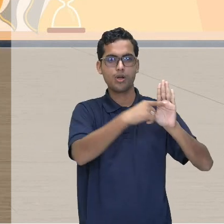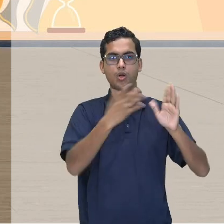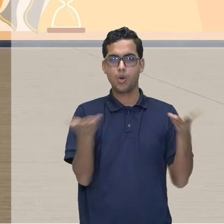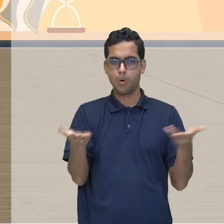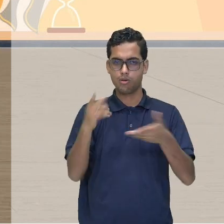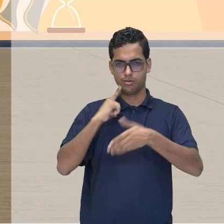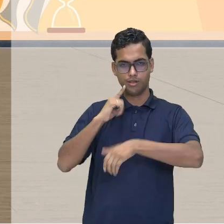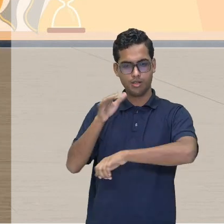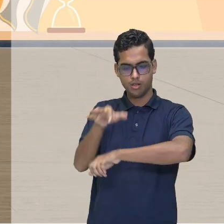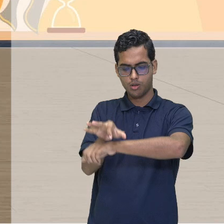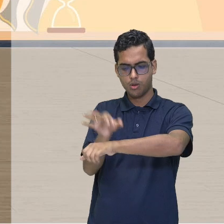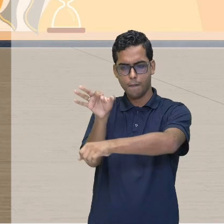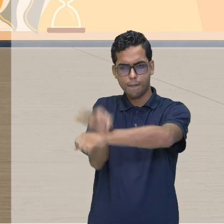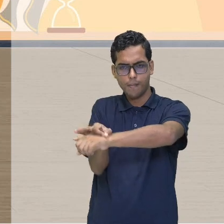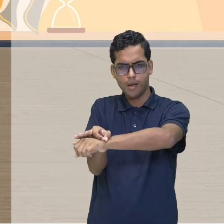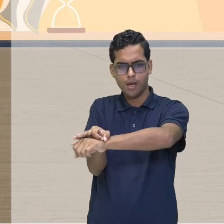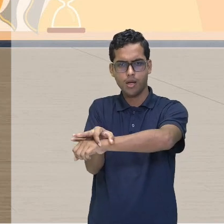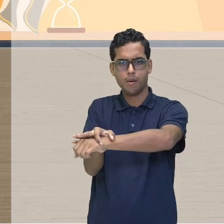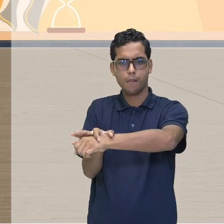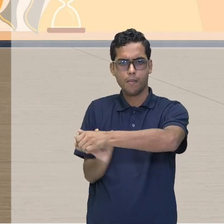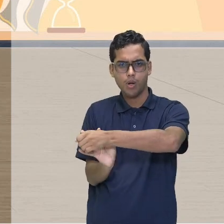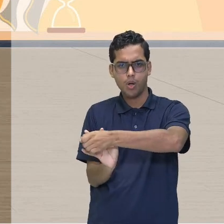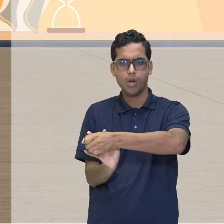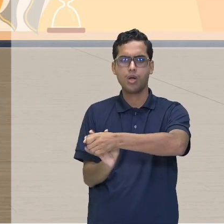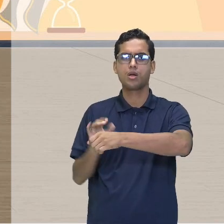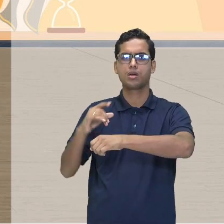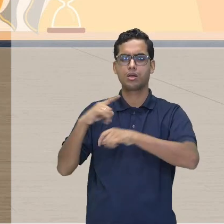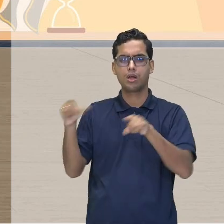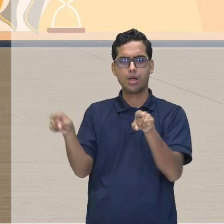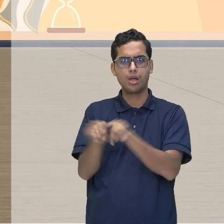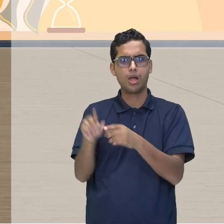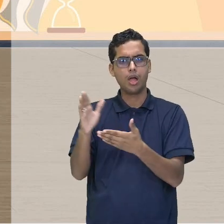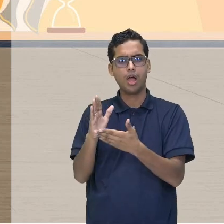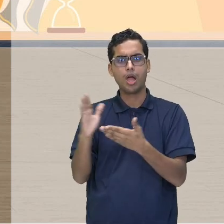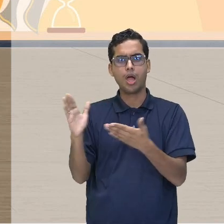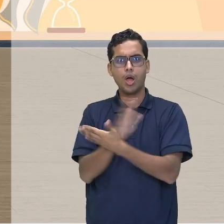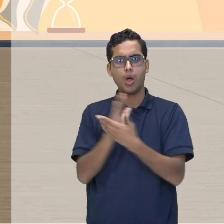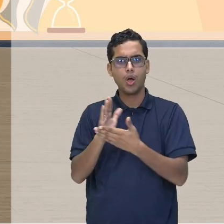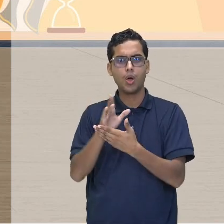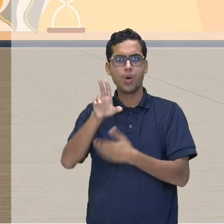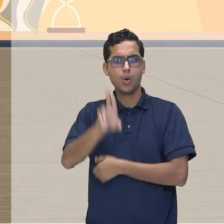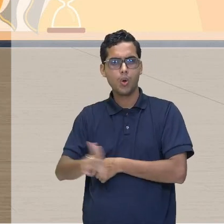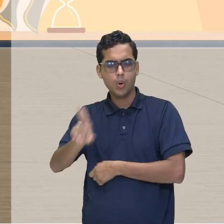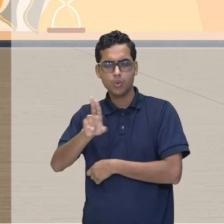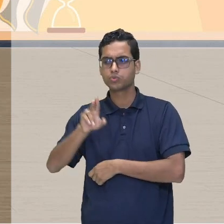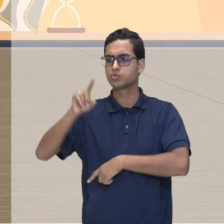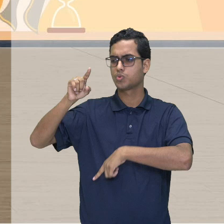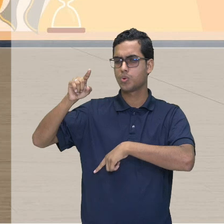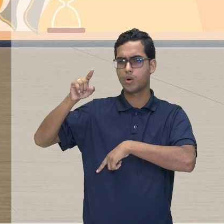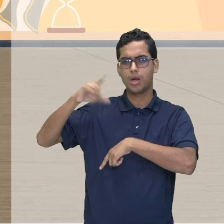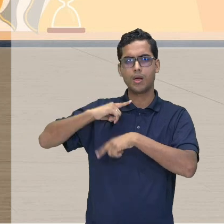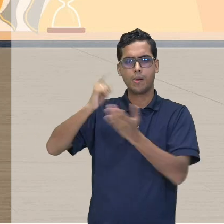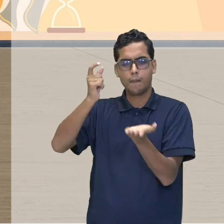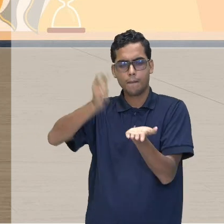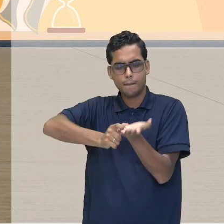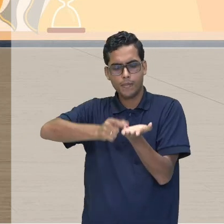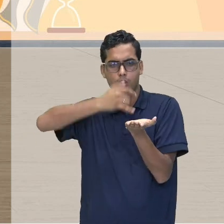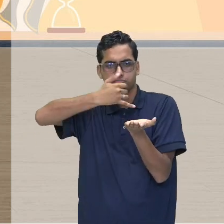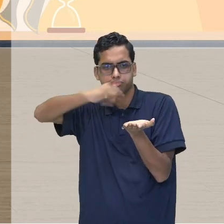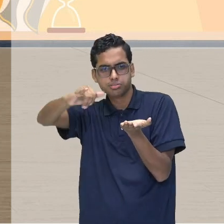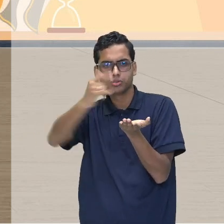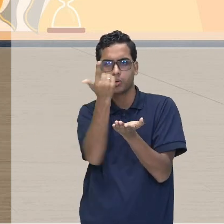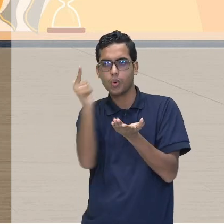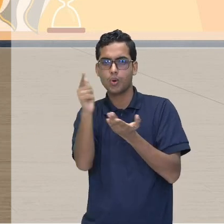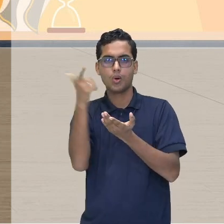usa no pulso, alguns que usam bateria, outros que nem precisam de bateria porque são automáticos, ou outros que são recarregáveis,